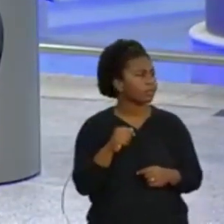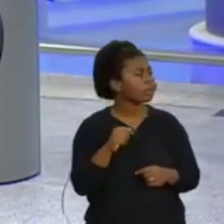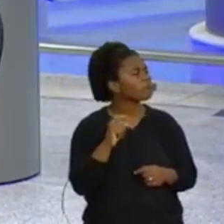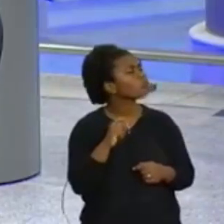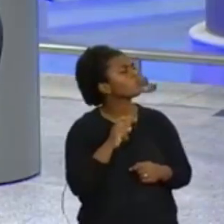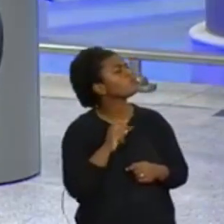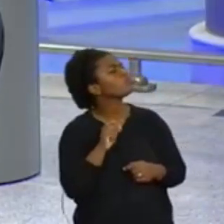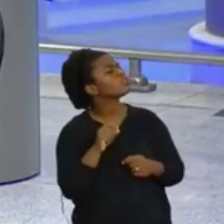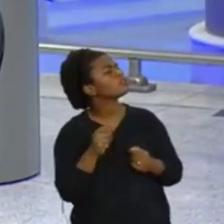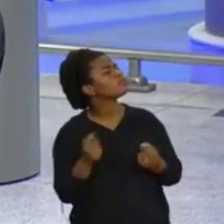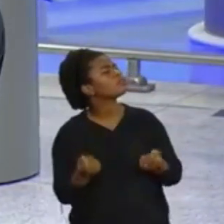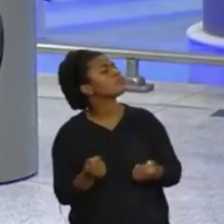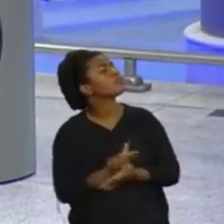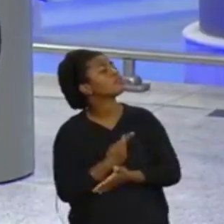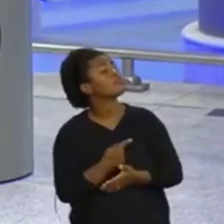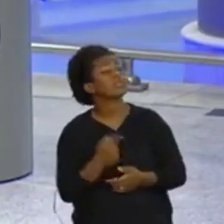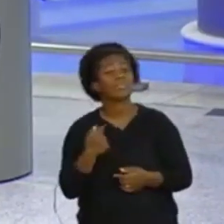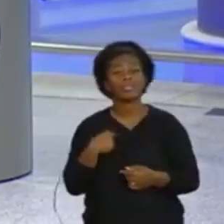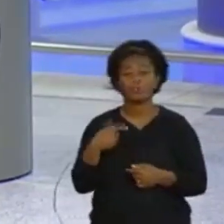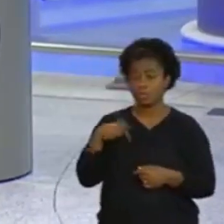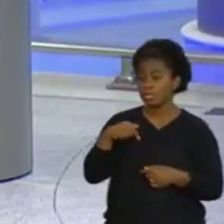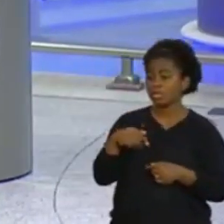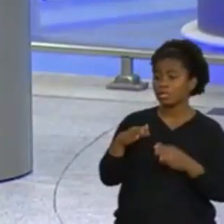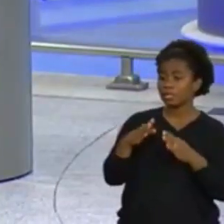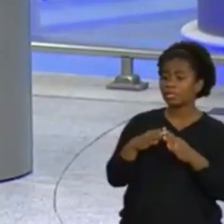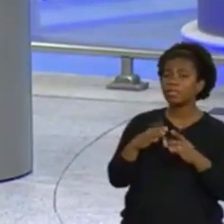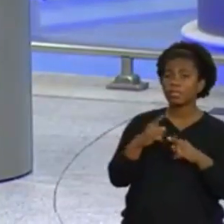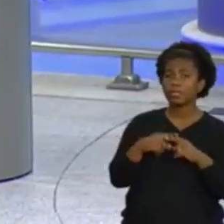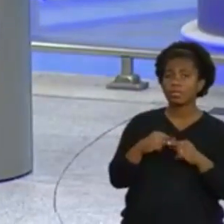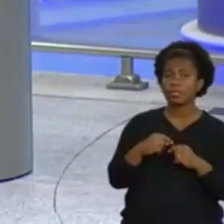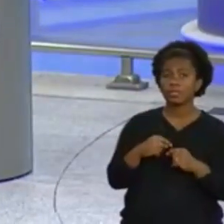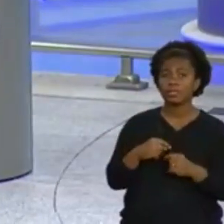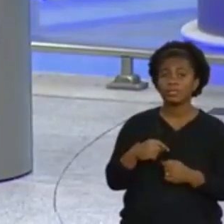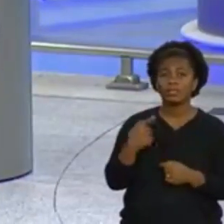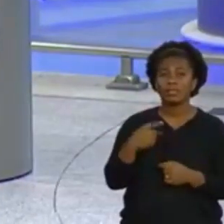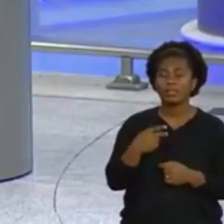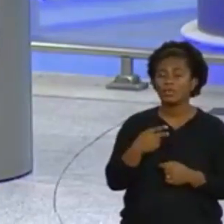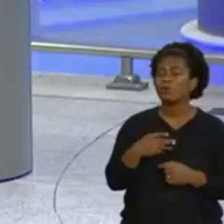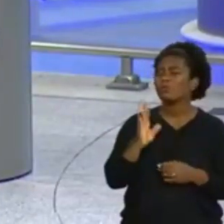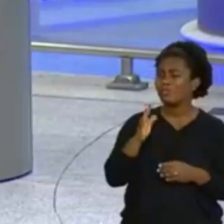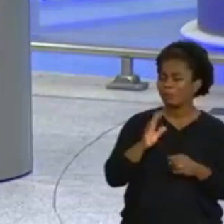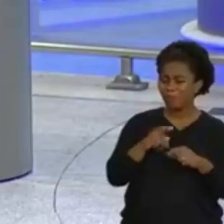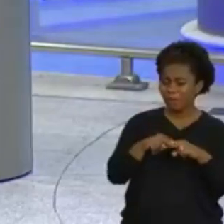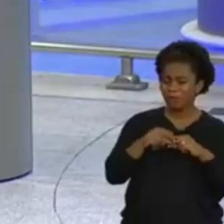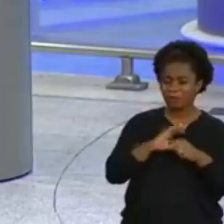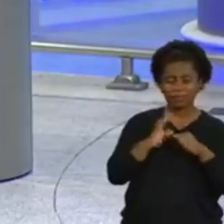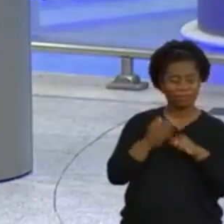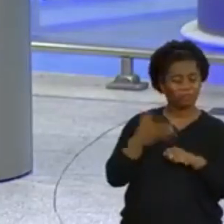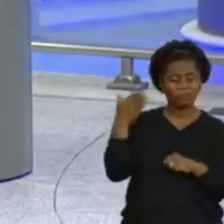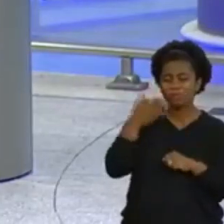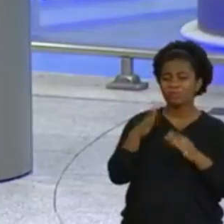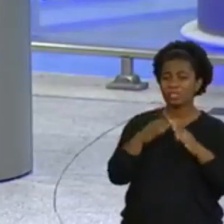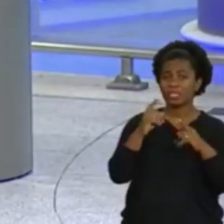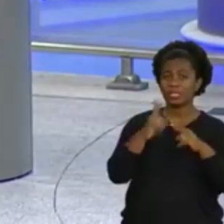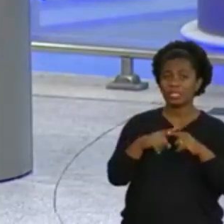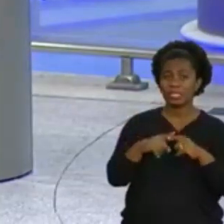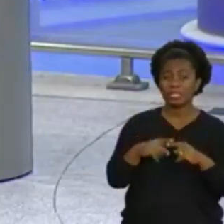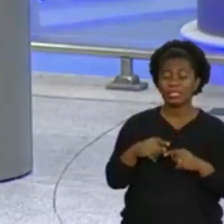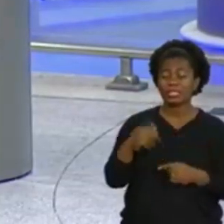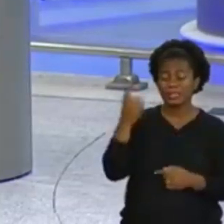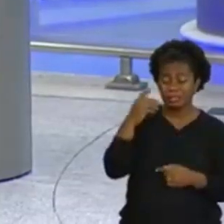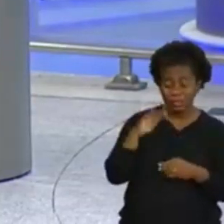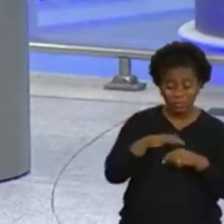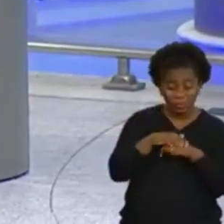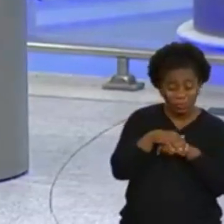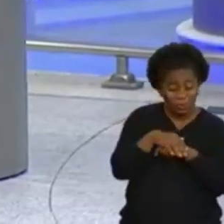que eu não aguento. Que eu tenho que operar esse joelho. Essa noite eu passei mal, e essa noite eu falei, eu vou para a honra e glória do meu Deus. E não estou sentindo